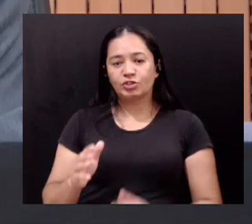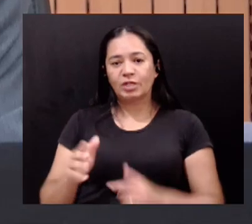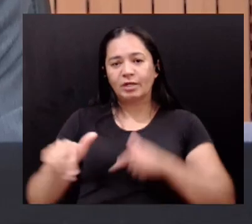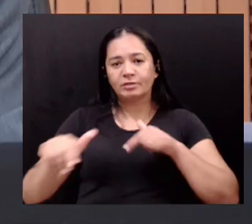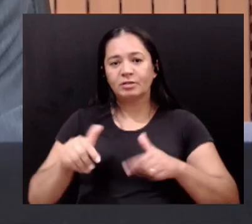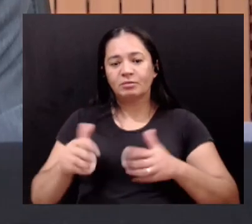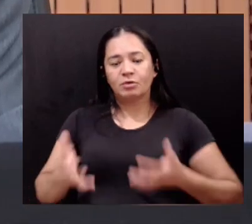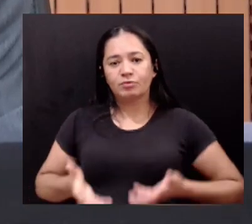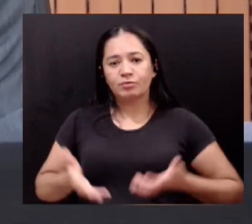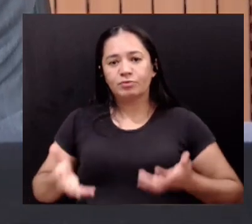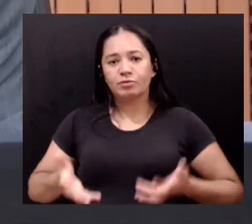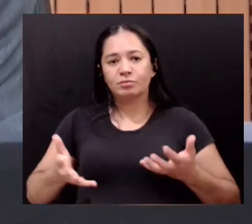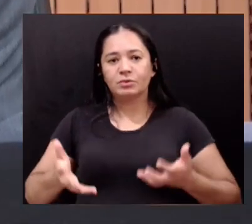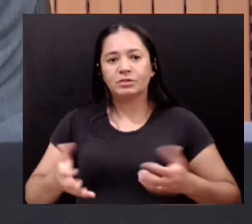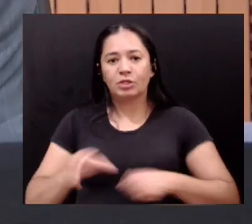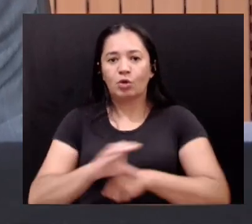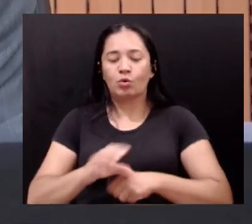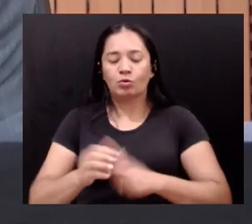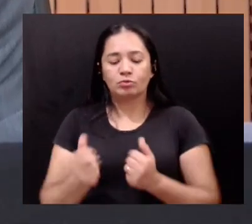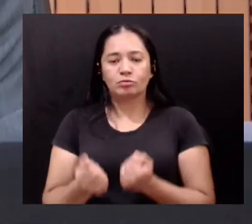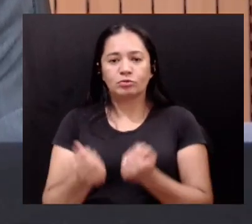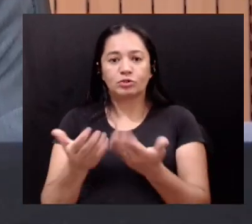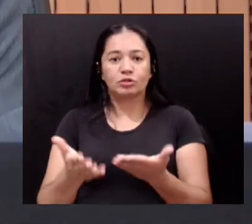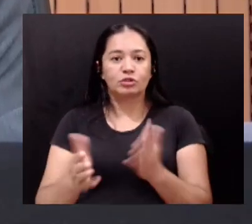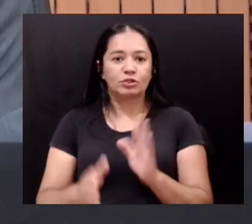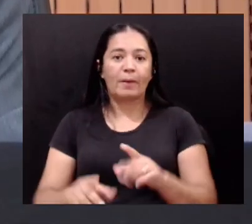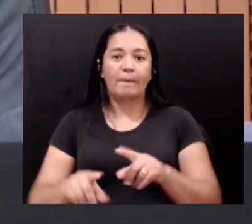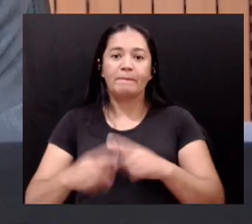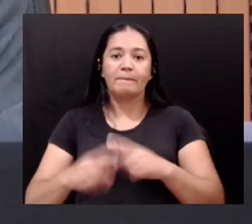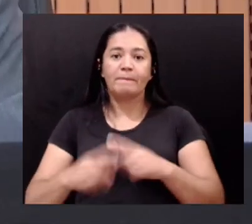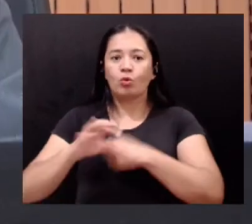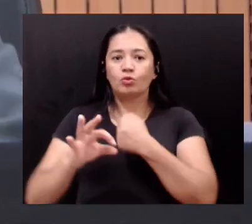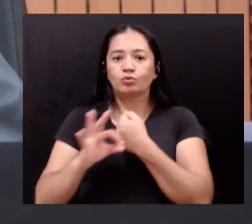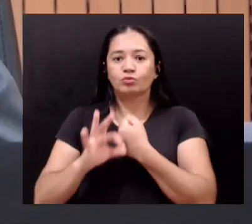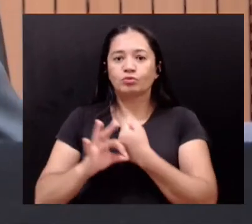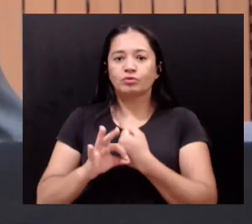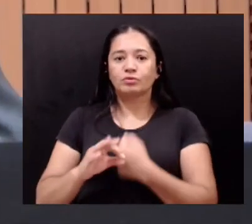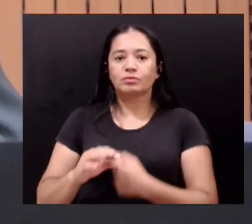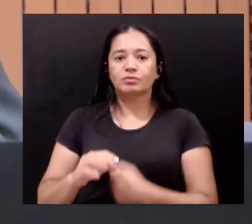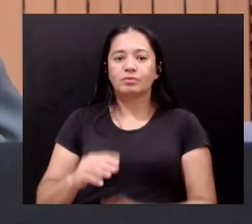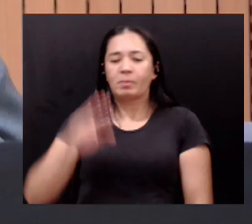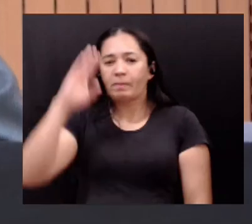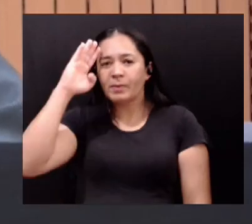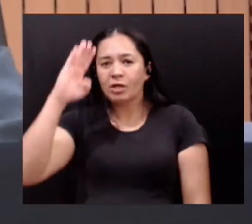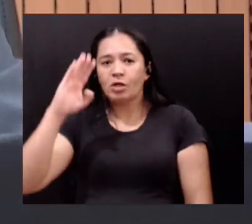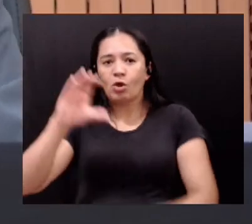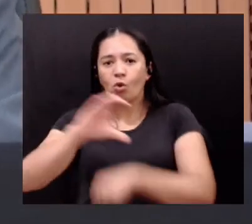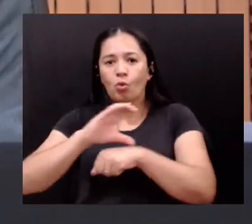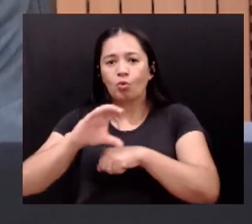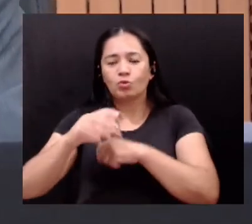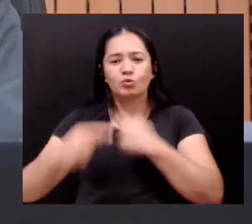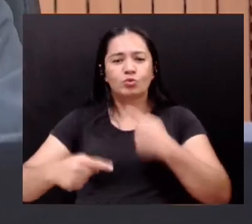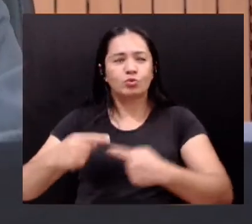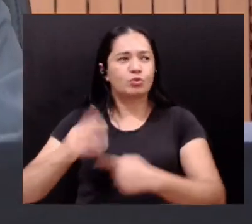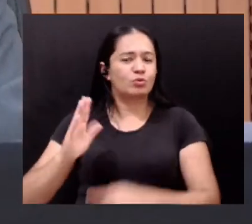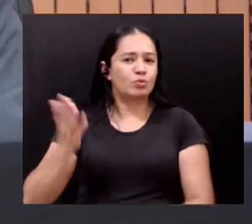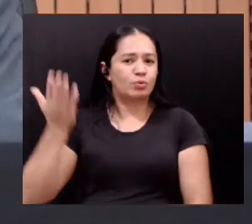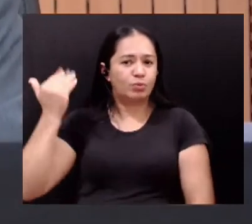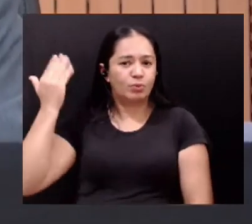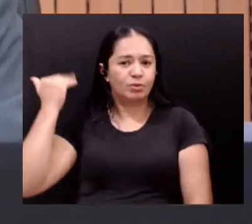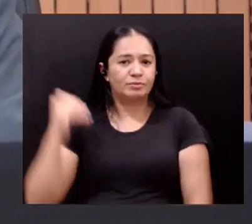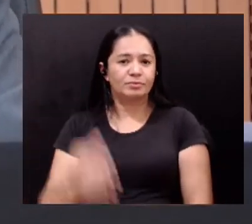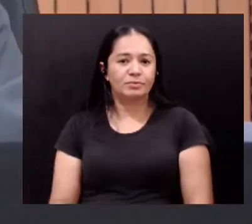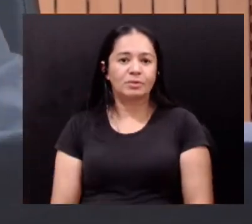vem oferecendo. E o curso de Direito, especificamente, é um curso que tem uma discussão bem antiga na universidade. Não é de agora que a